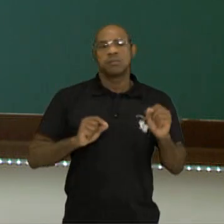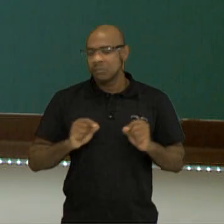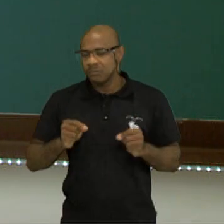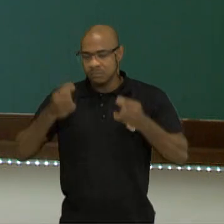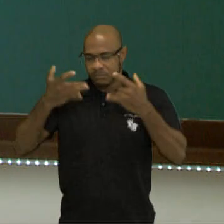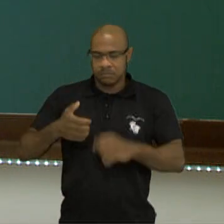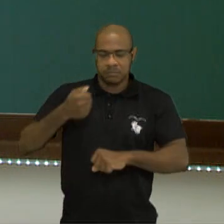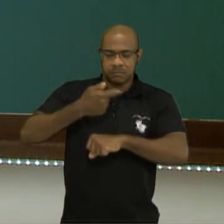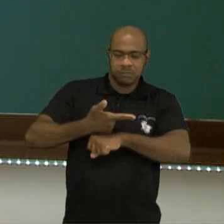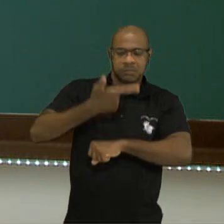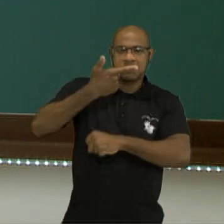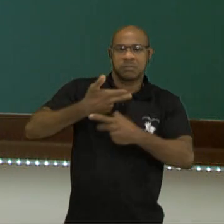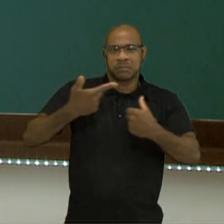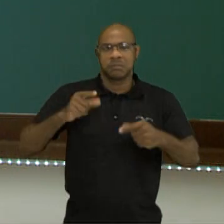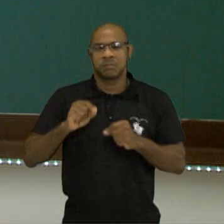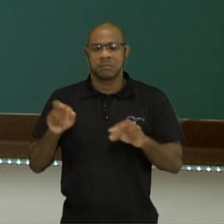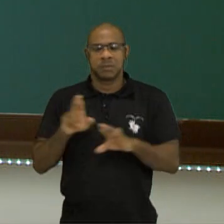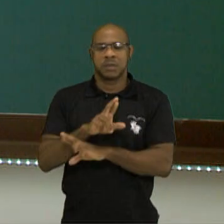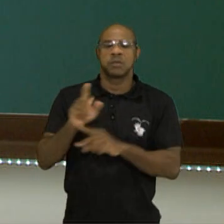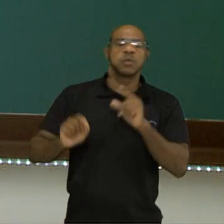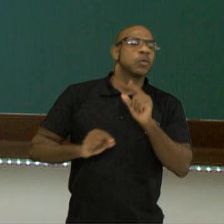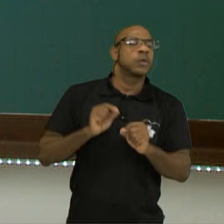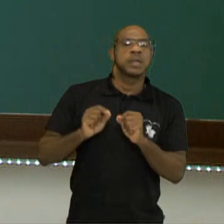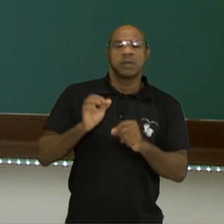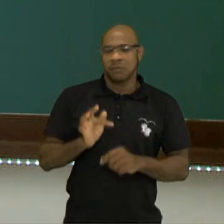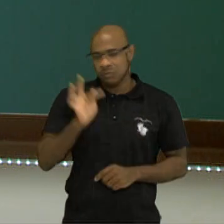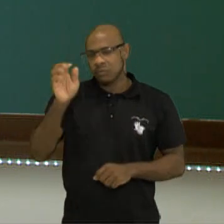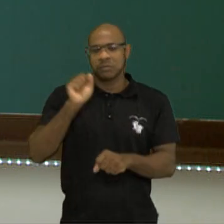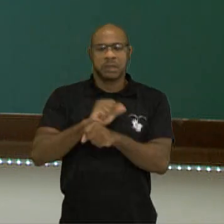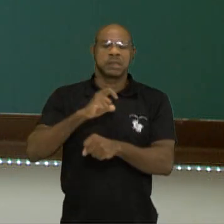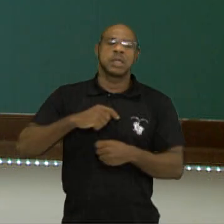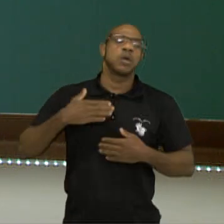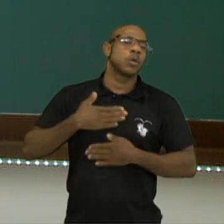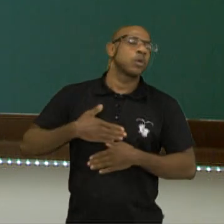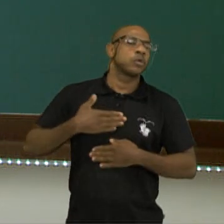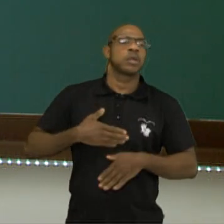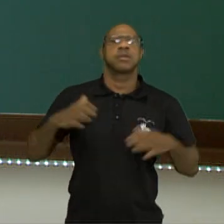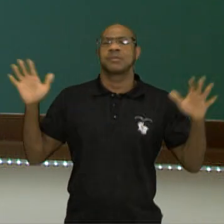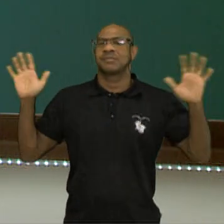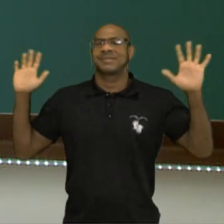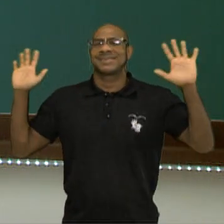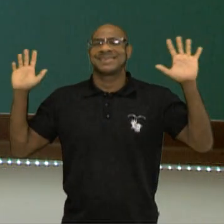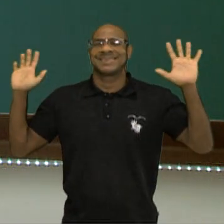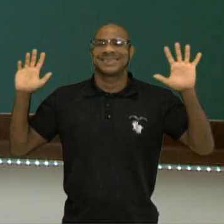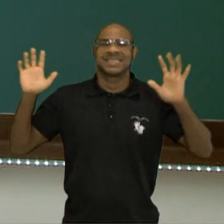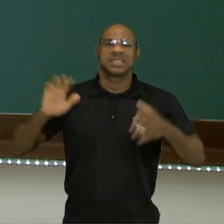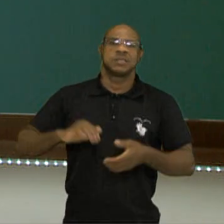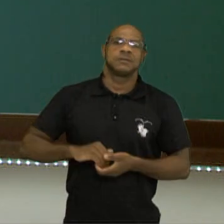repertório lexical relativo ao futuro. Espero que você tenha gostado e até breve.